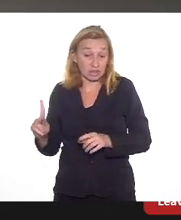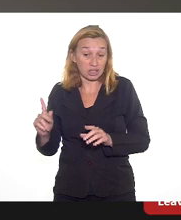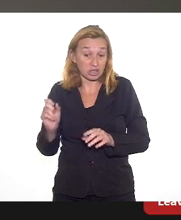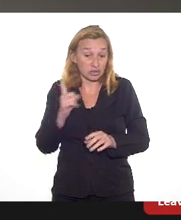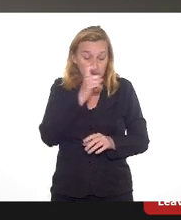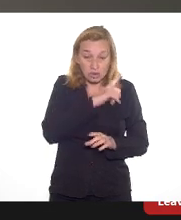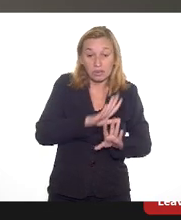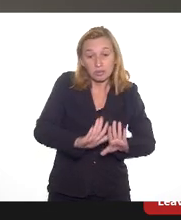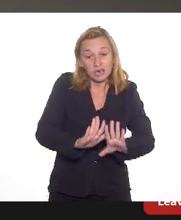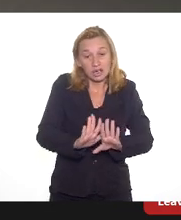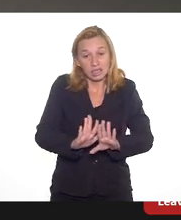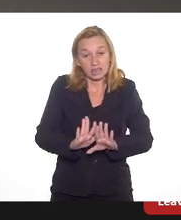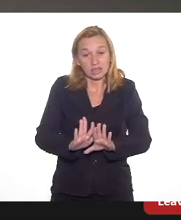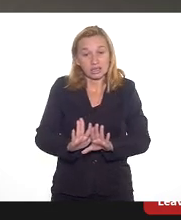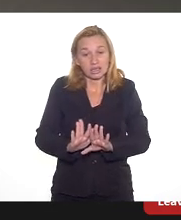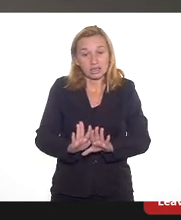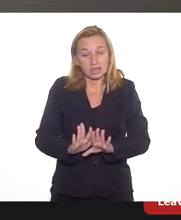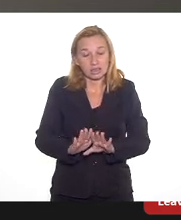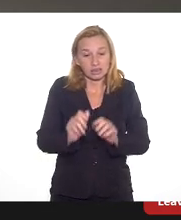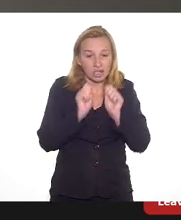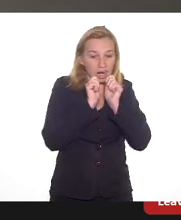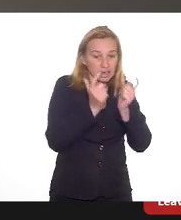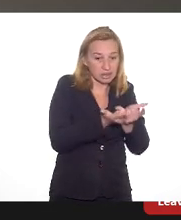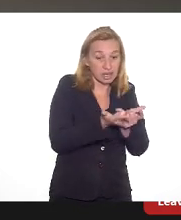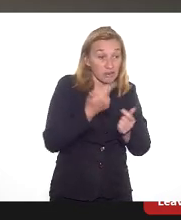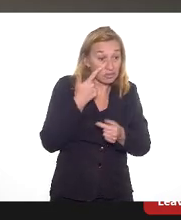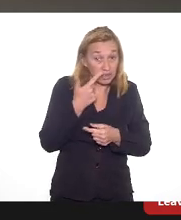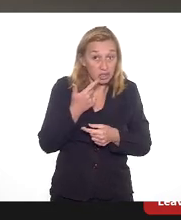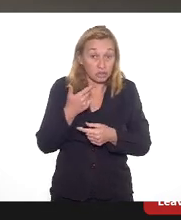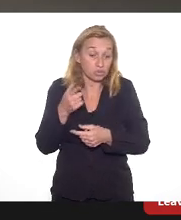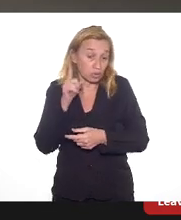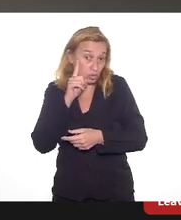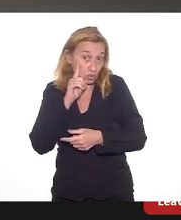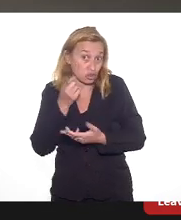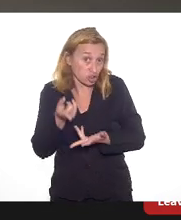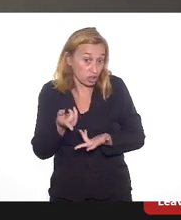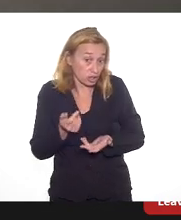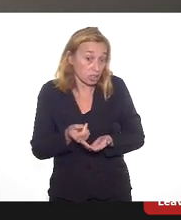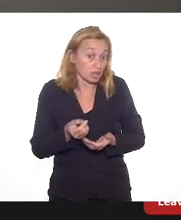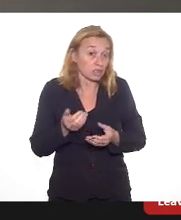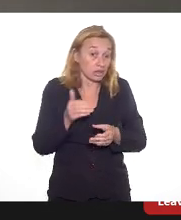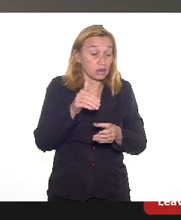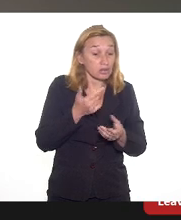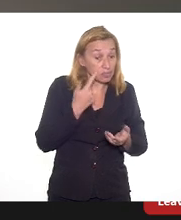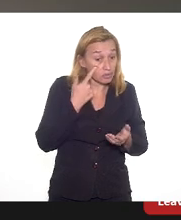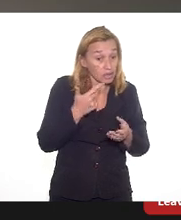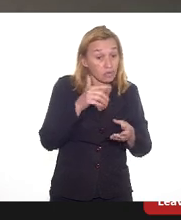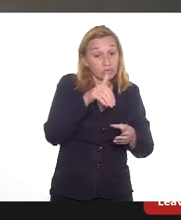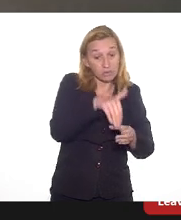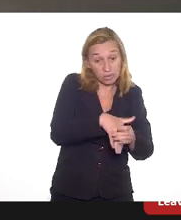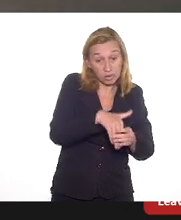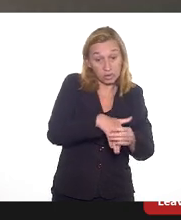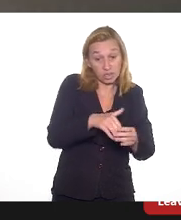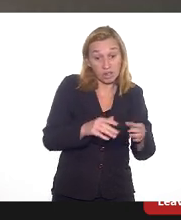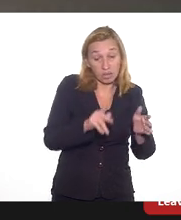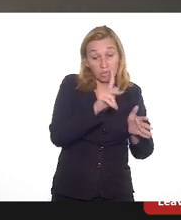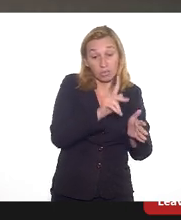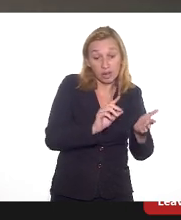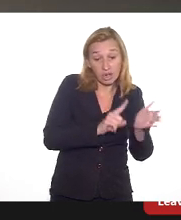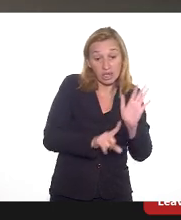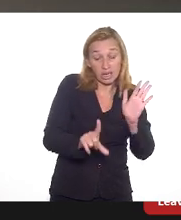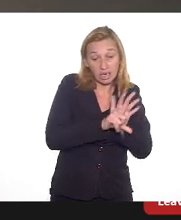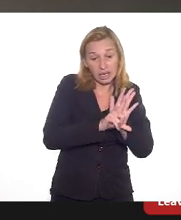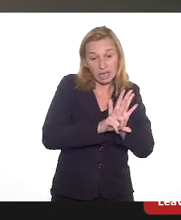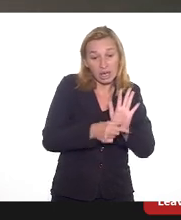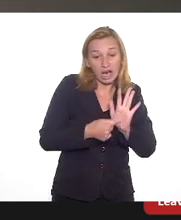essas... Aliás, lida com isso diariamente. Né? Tem que votar uma lei que favorece uma categoria e